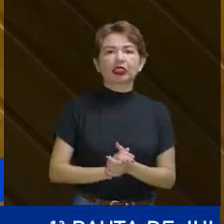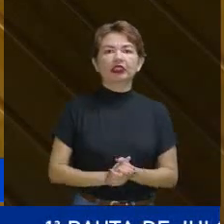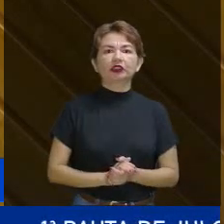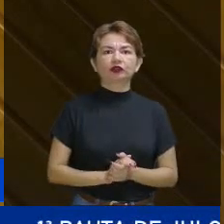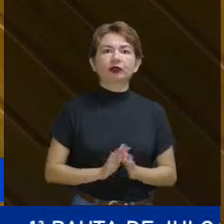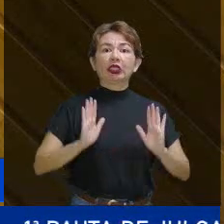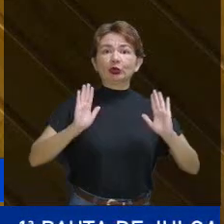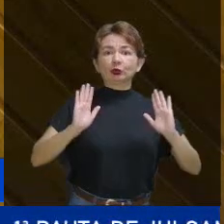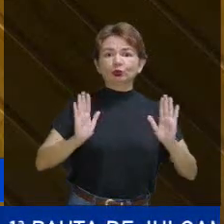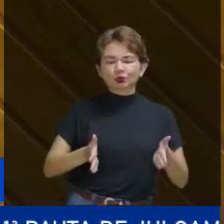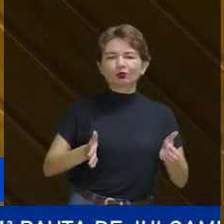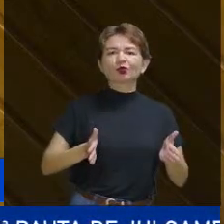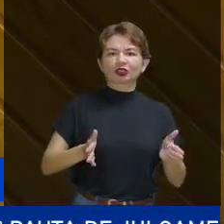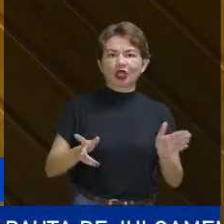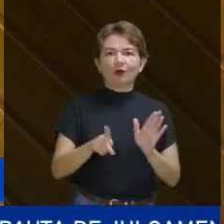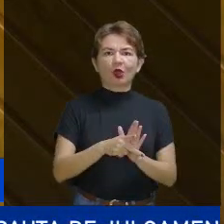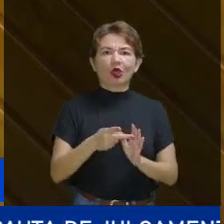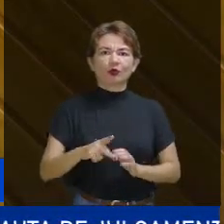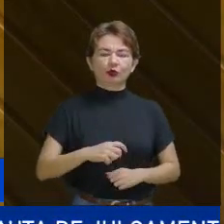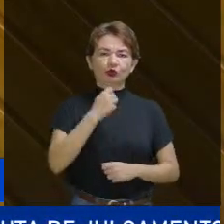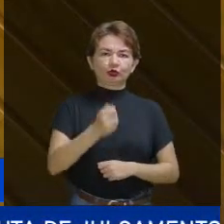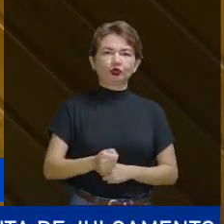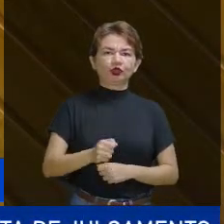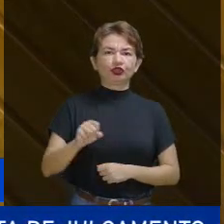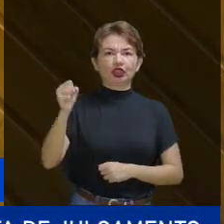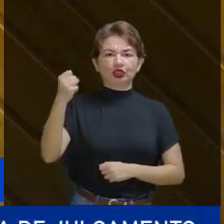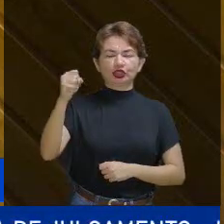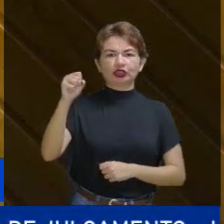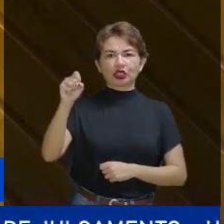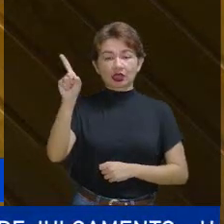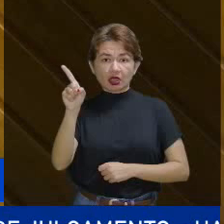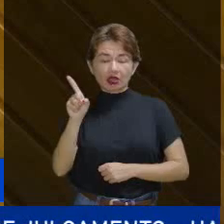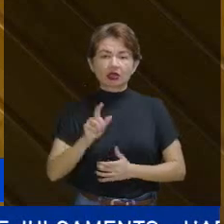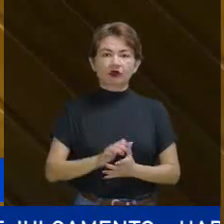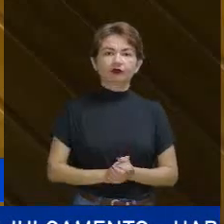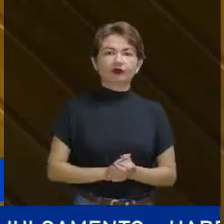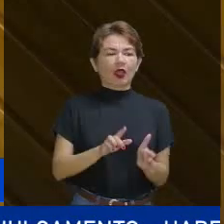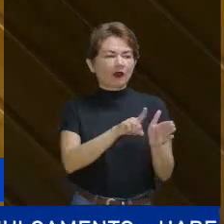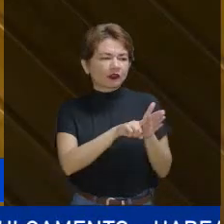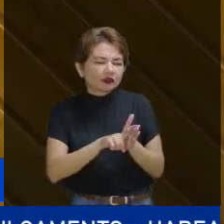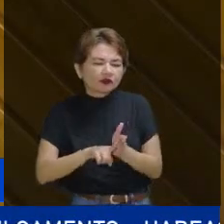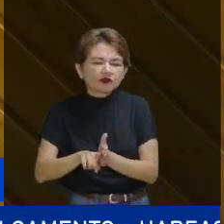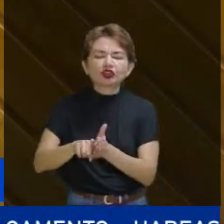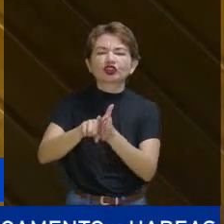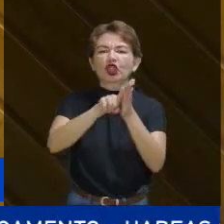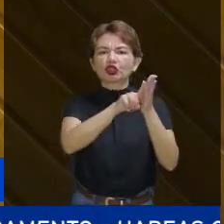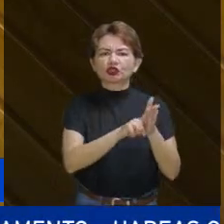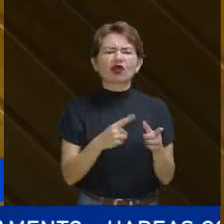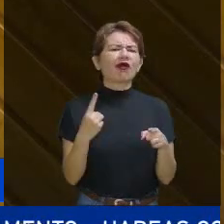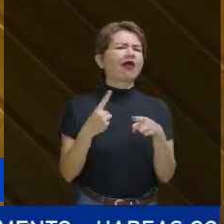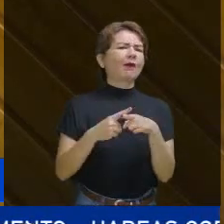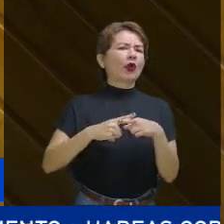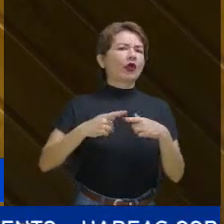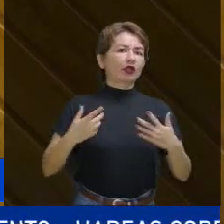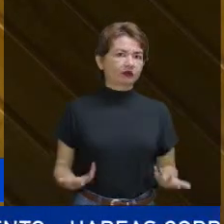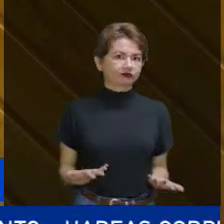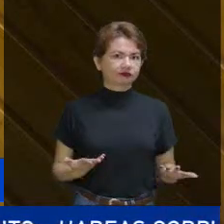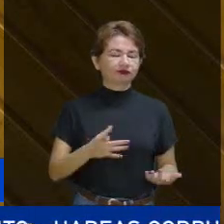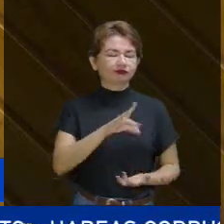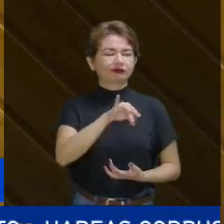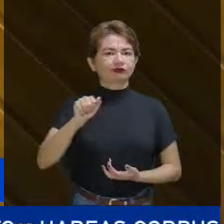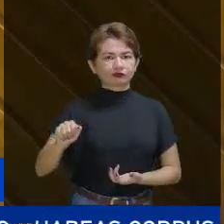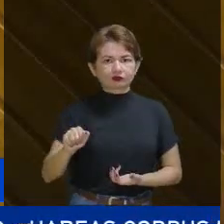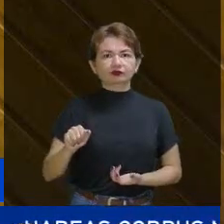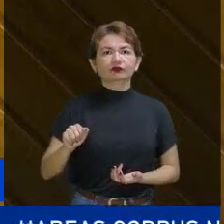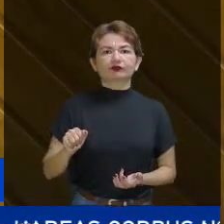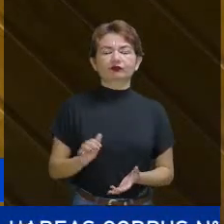declinava para o juiz de Santana as demais investigações. E por que ele fazia isso? Porque naquele